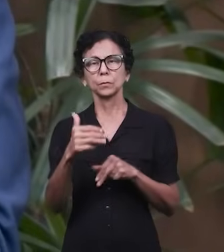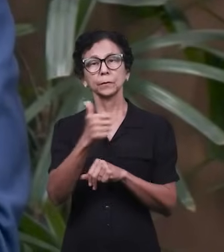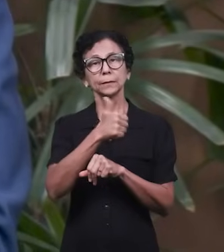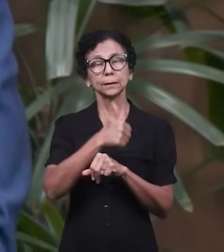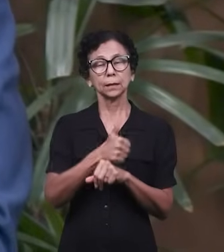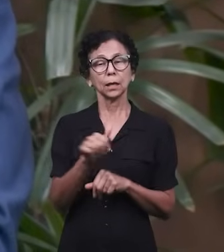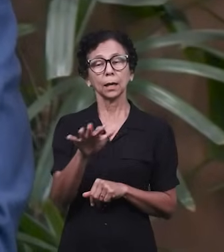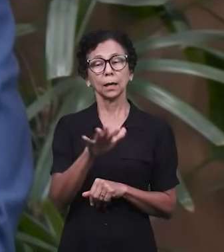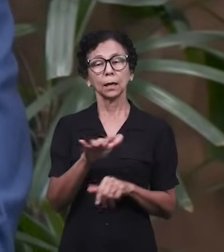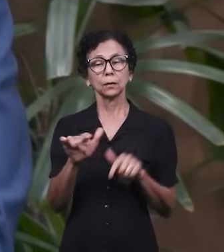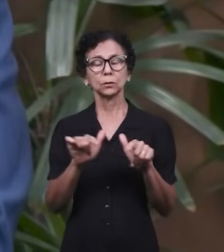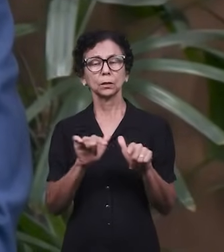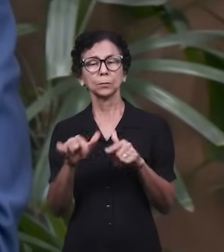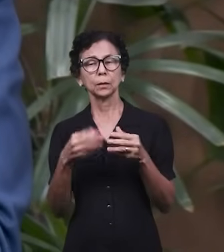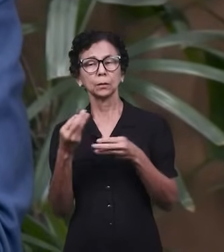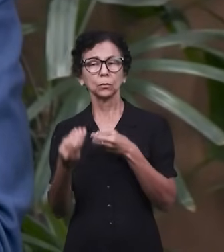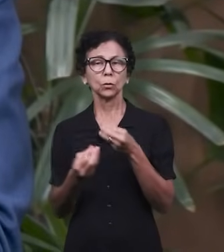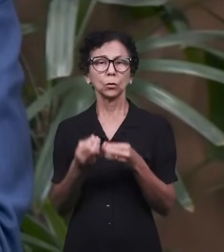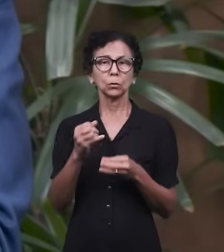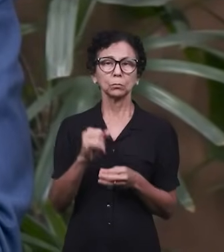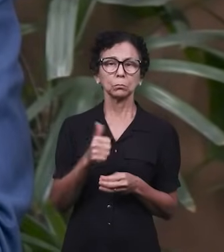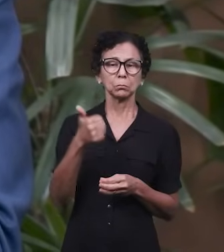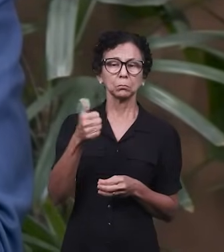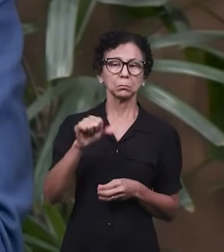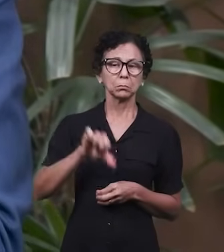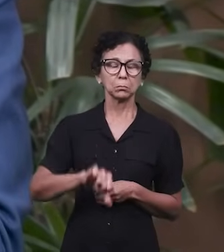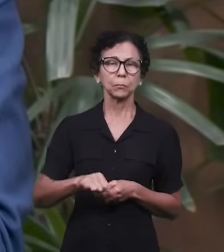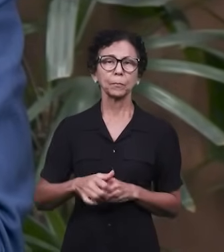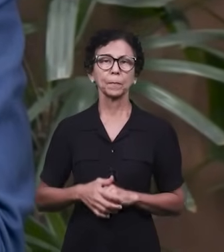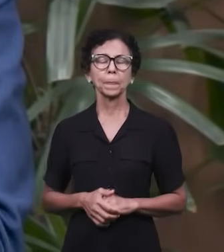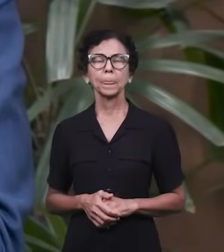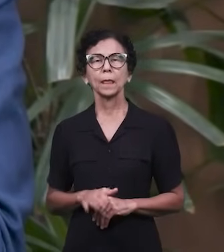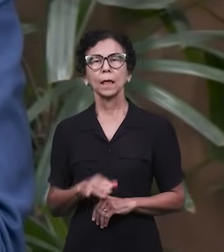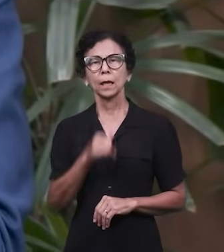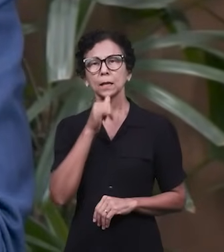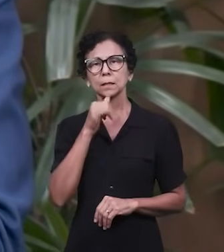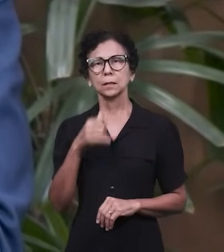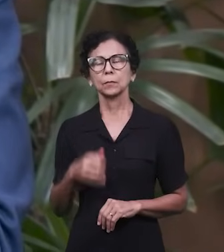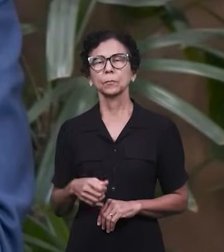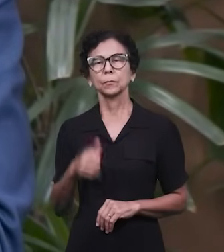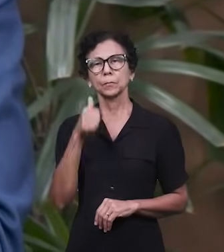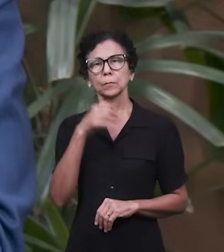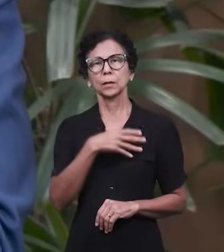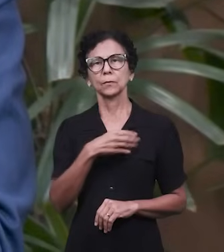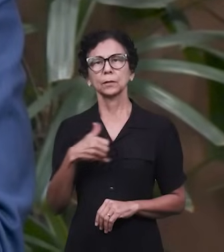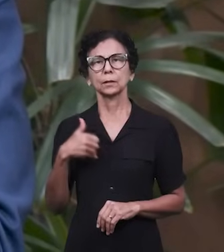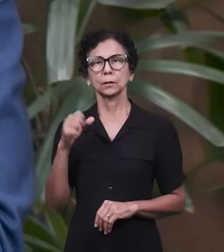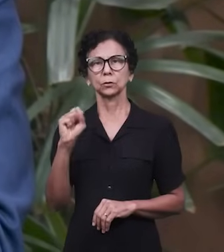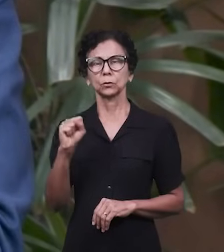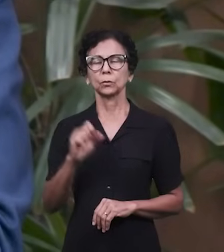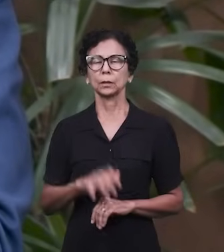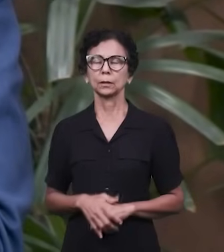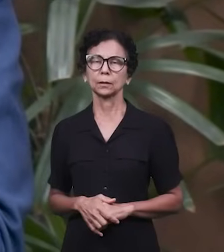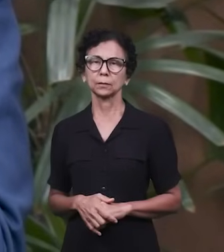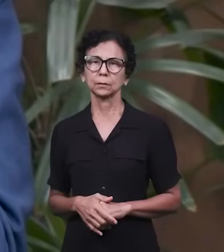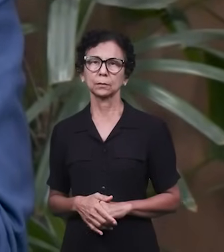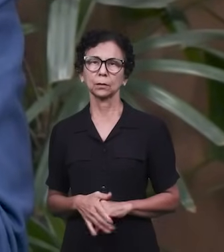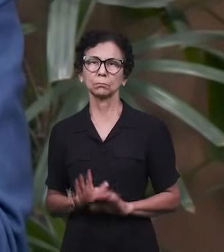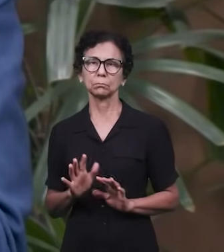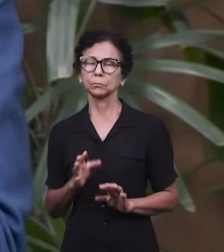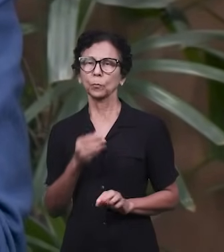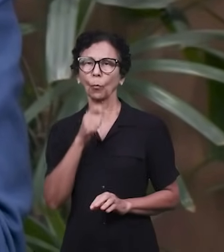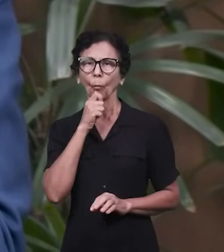eu sempre converso com os alunos, a minha filha tem 8 anos, né, então esse tipo de conversa eu não tive com ela ainda. Mas ela fala para mim que vai